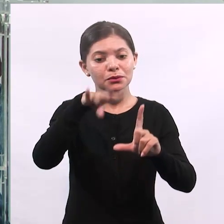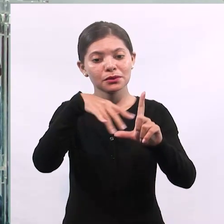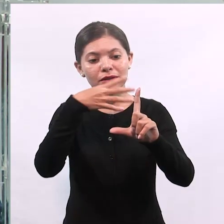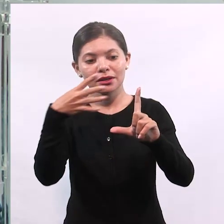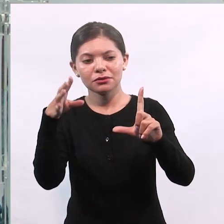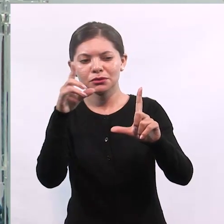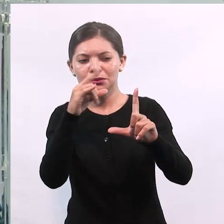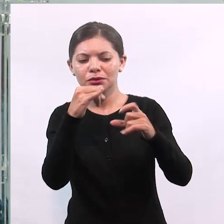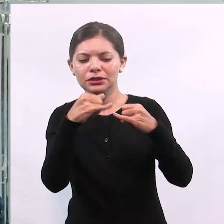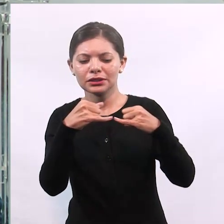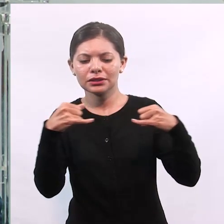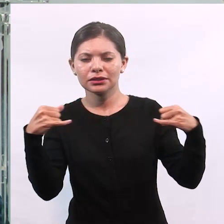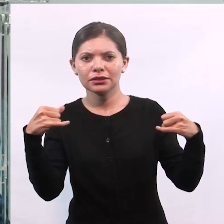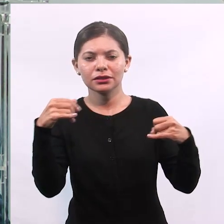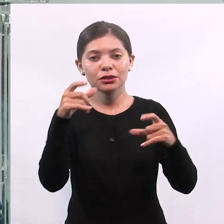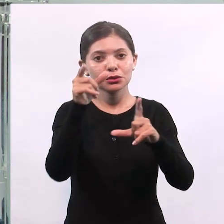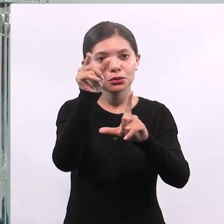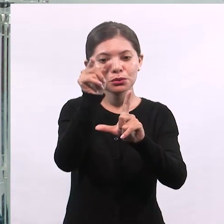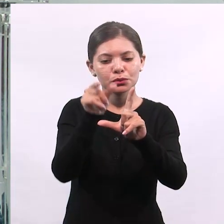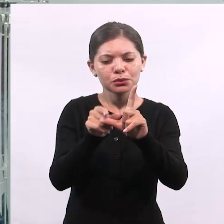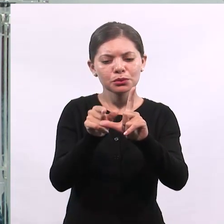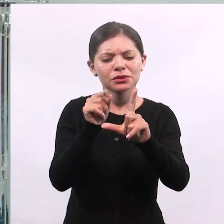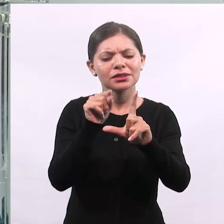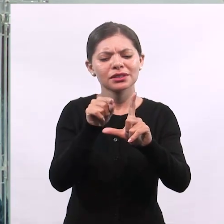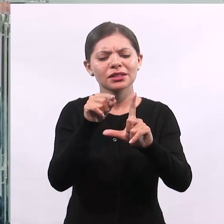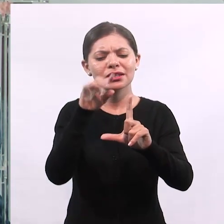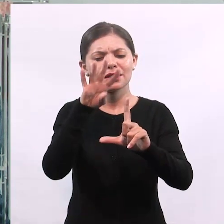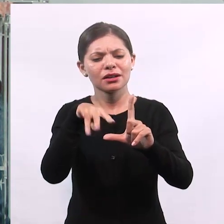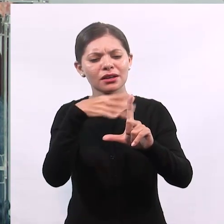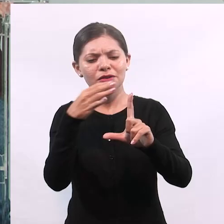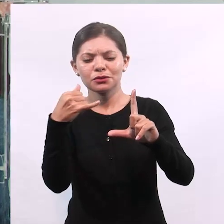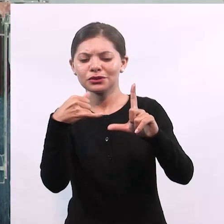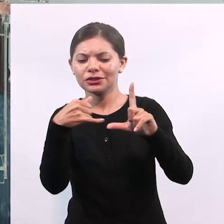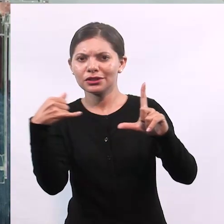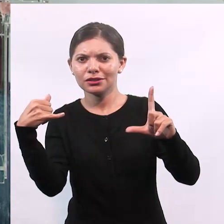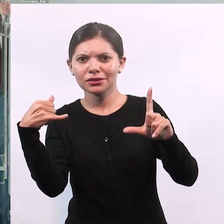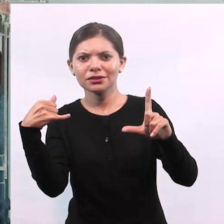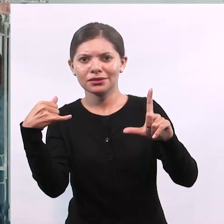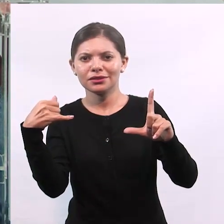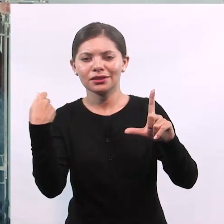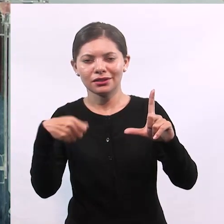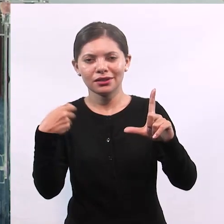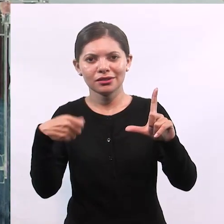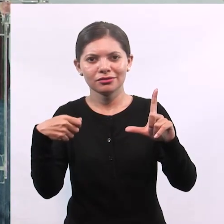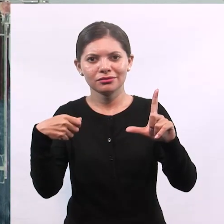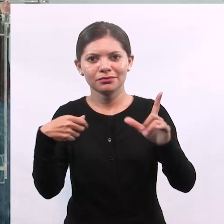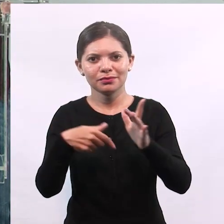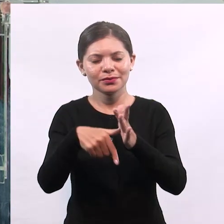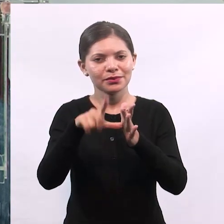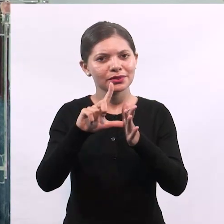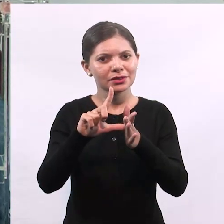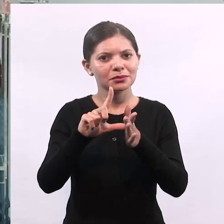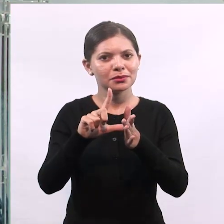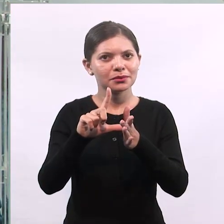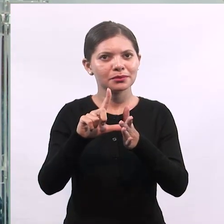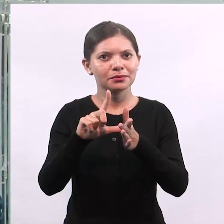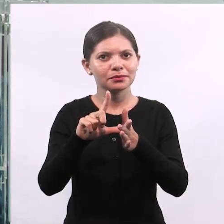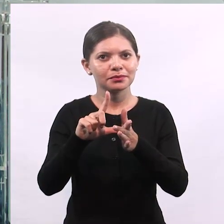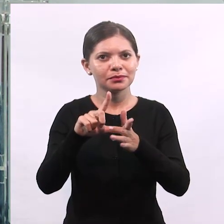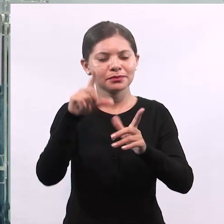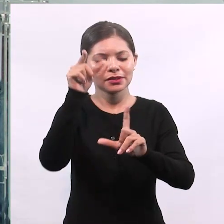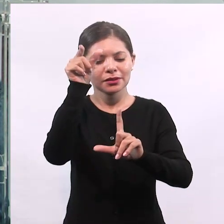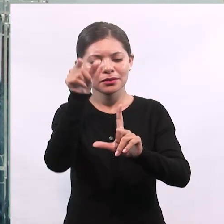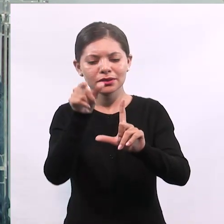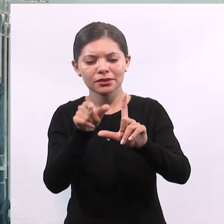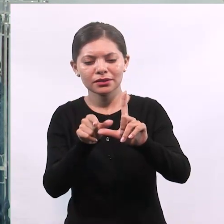de colunas Por que que eles utilizam um gráfico de linhas aqui daria para ter trabalhado o gráfico de linhas igual naquele exemplo anterior eu comentei que